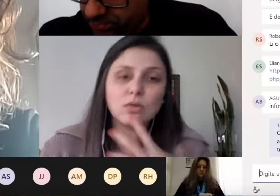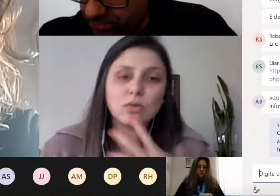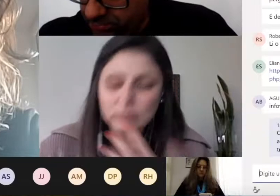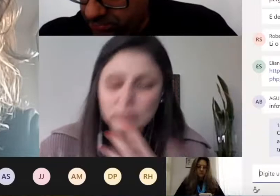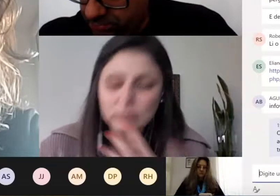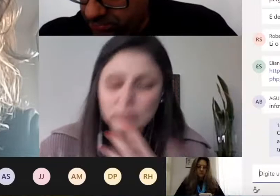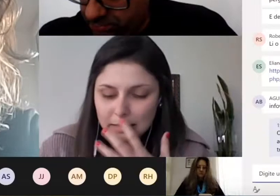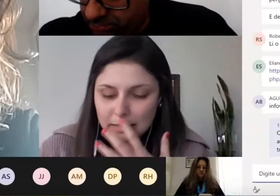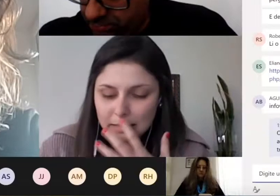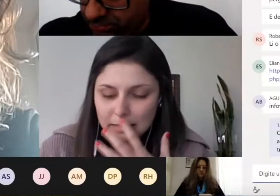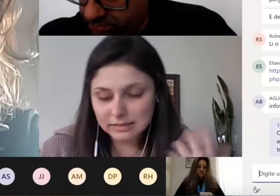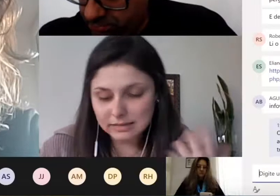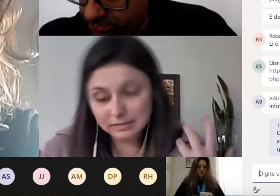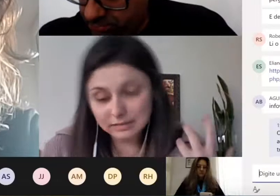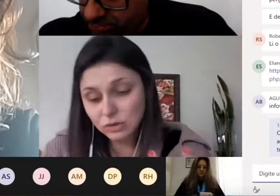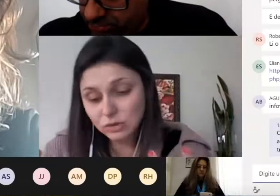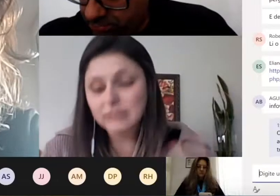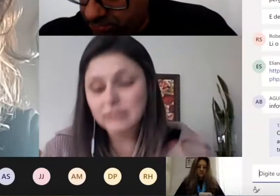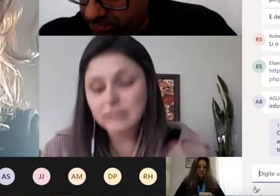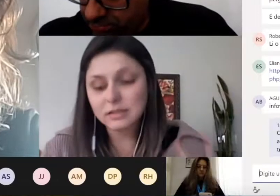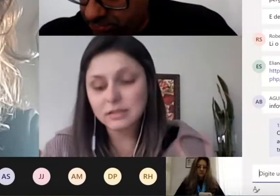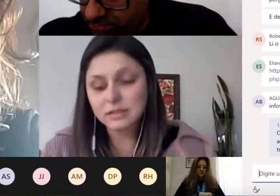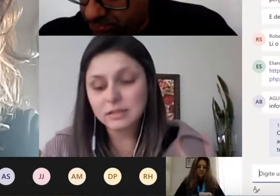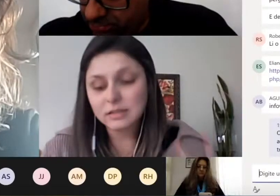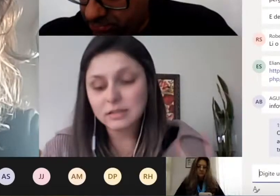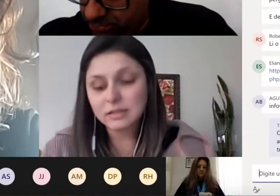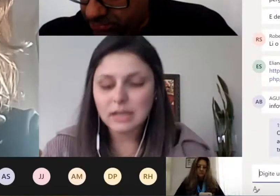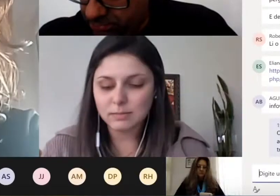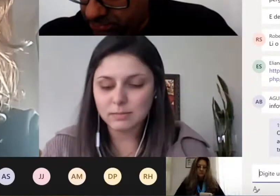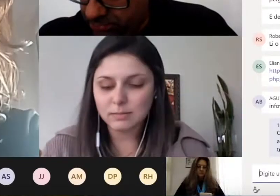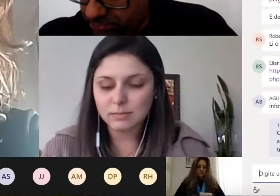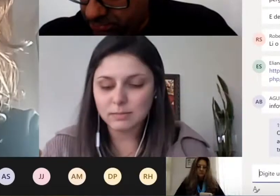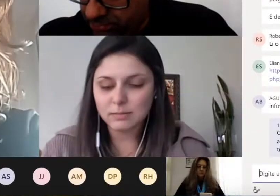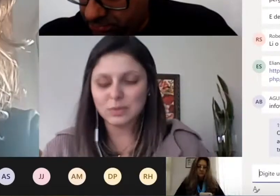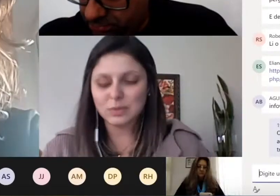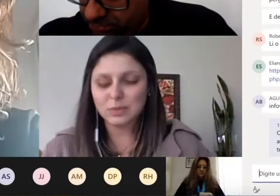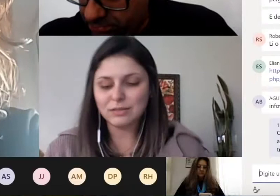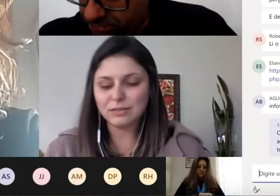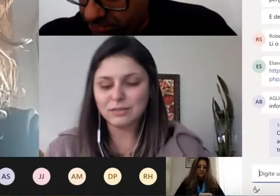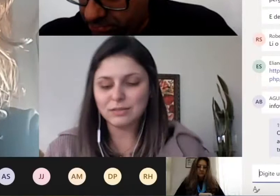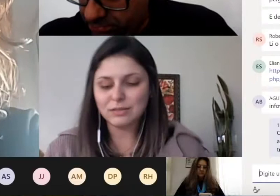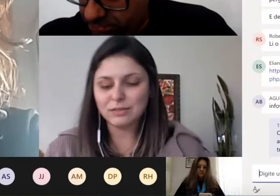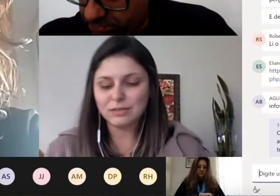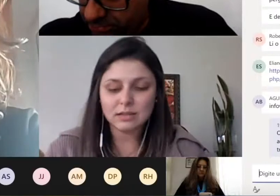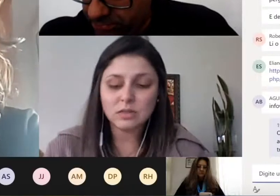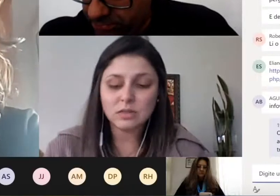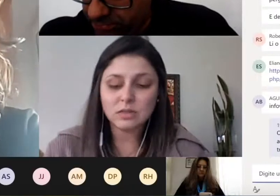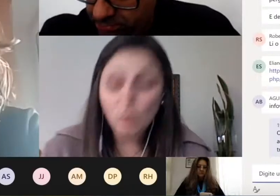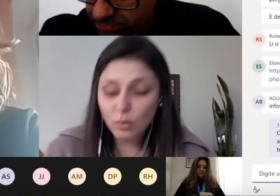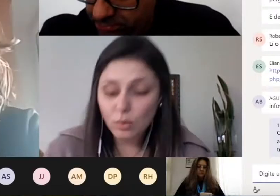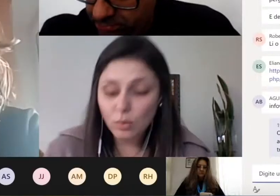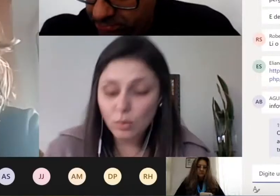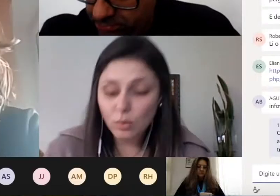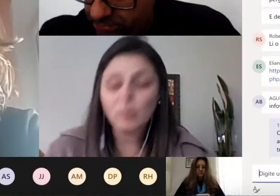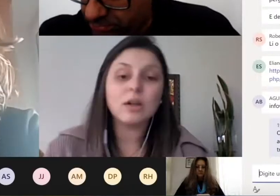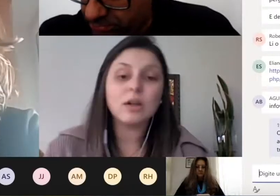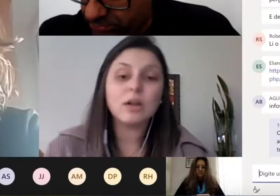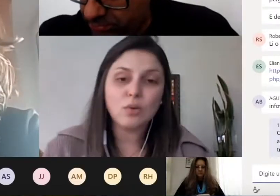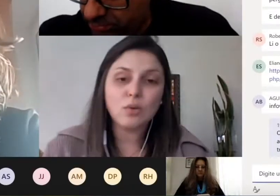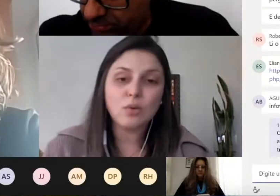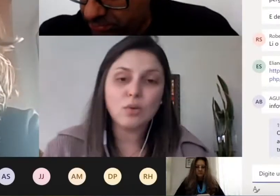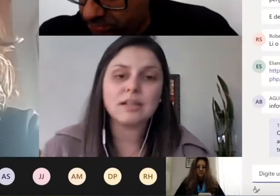considerar essas redes sociais em que se inserem essas produções discursivas que nós analisamos, não mais como um suporte ou como